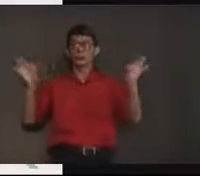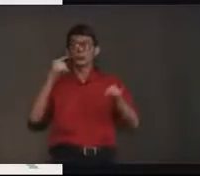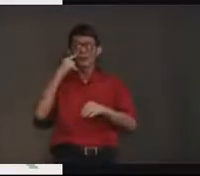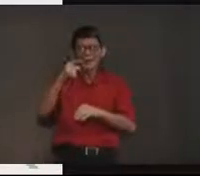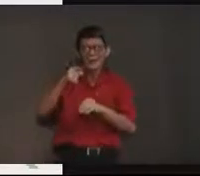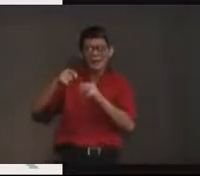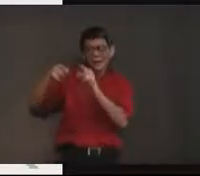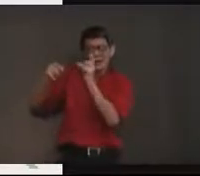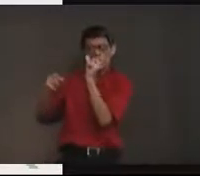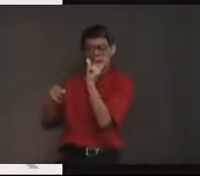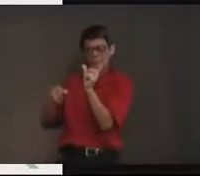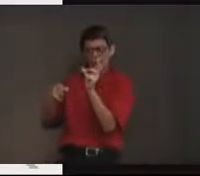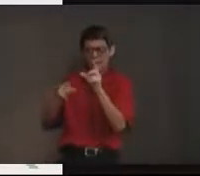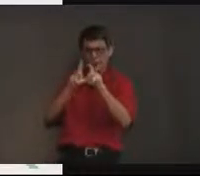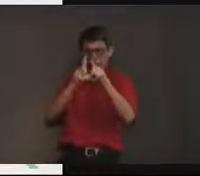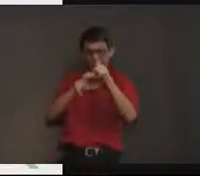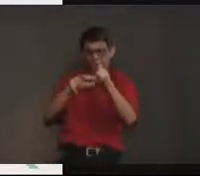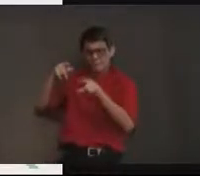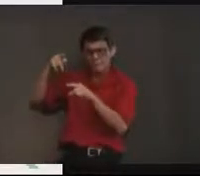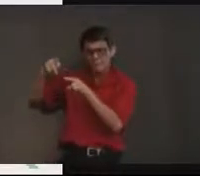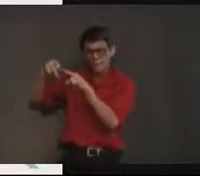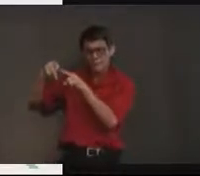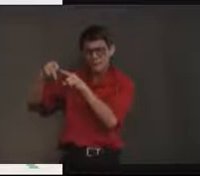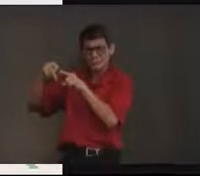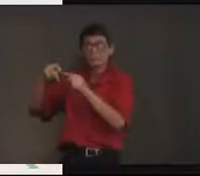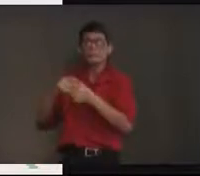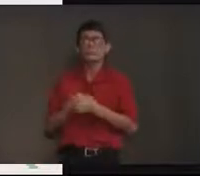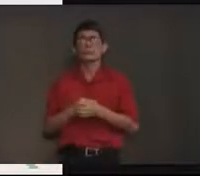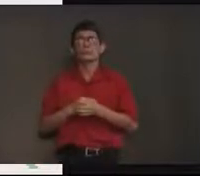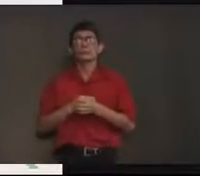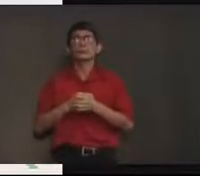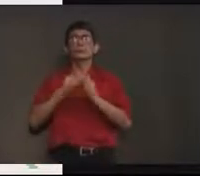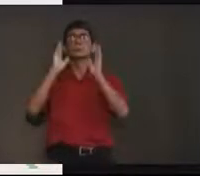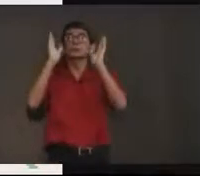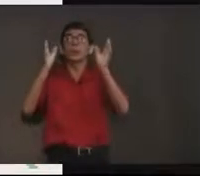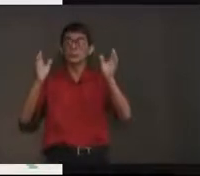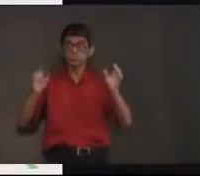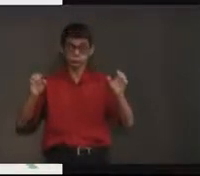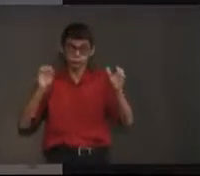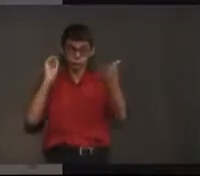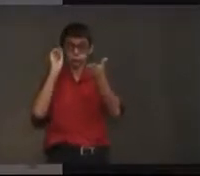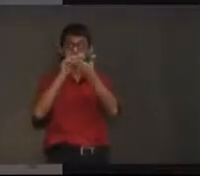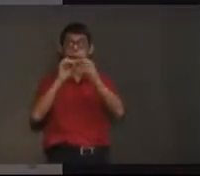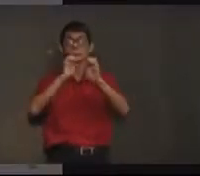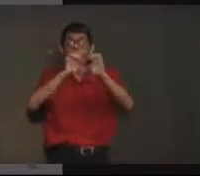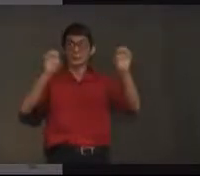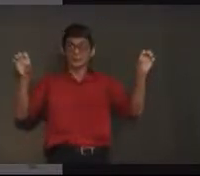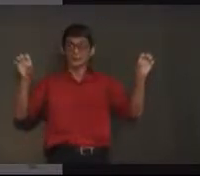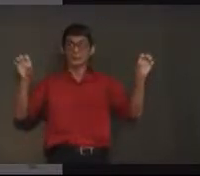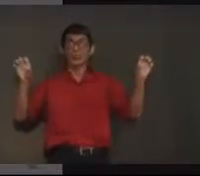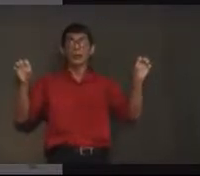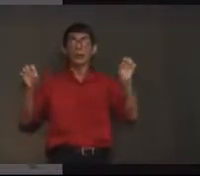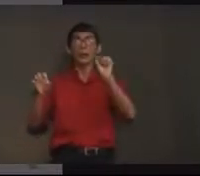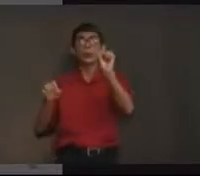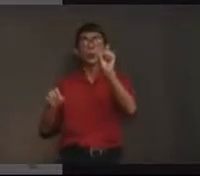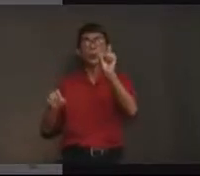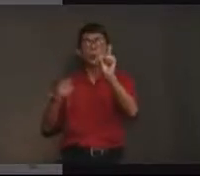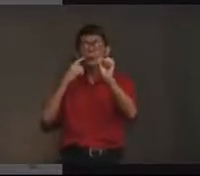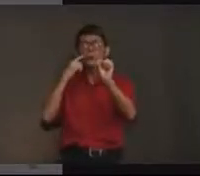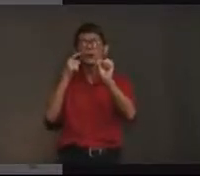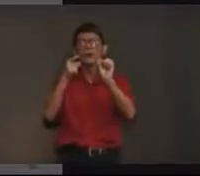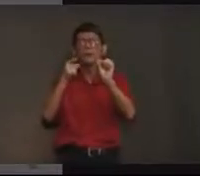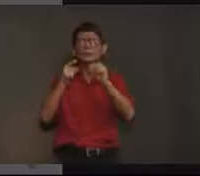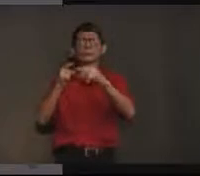P enfim tomada essa equação a a derivada segunda vai